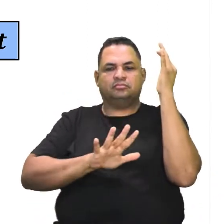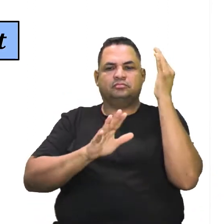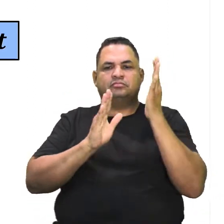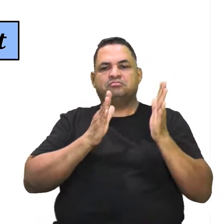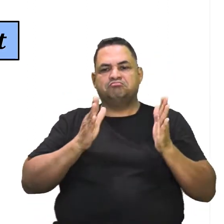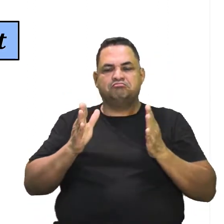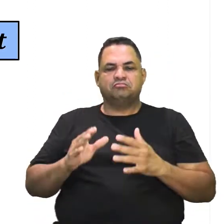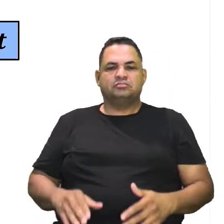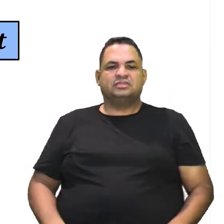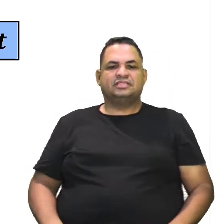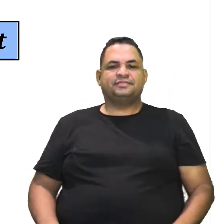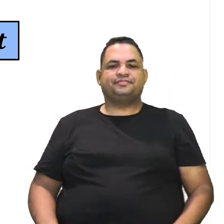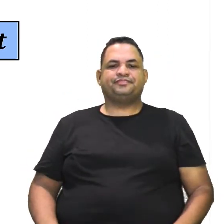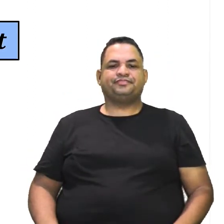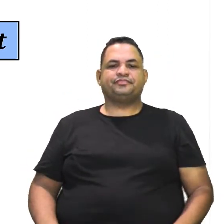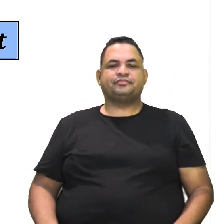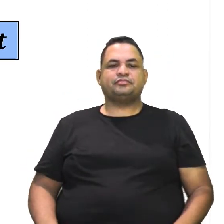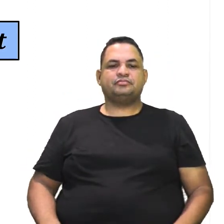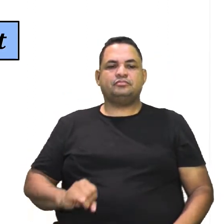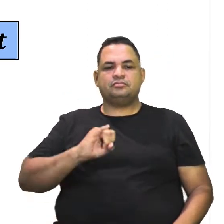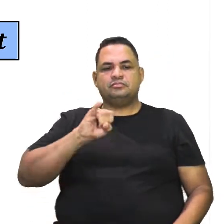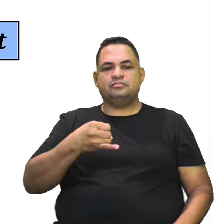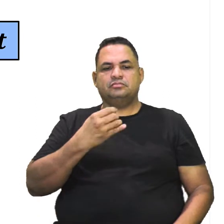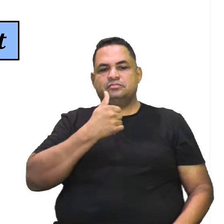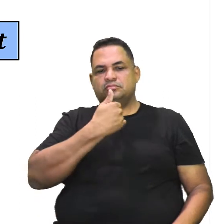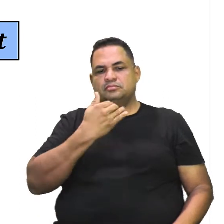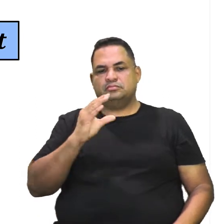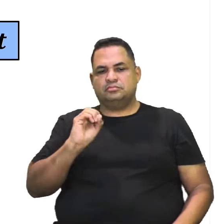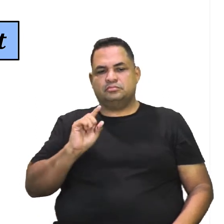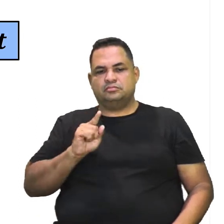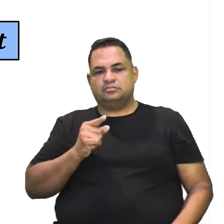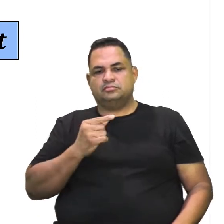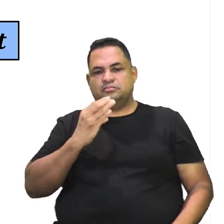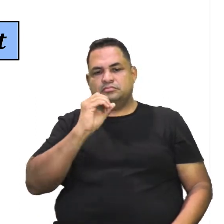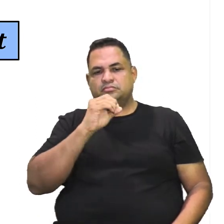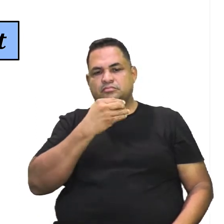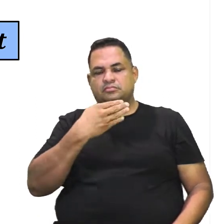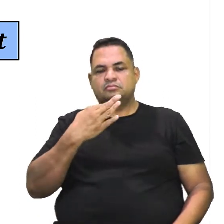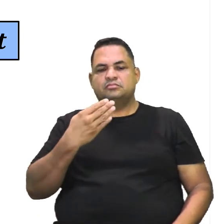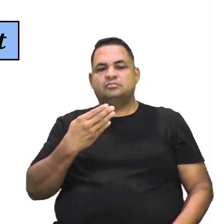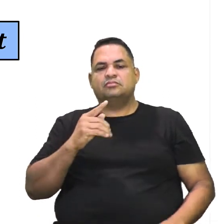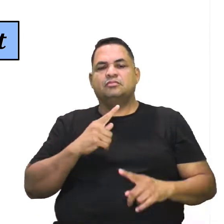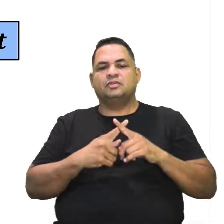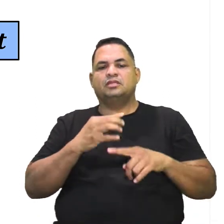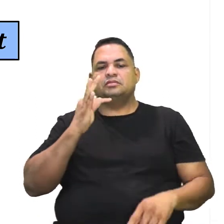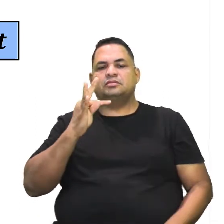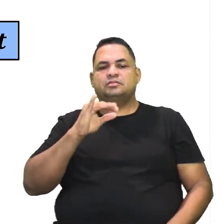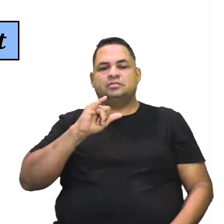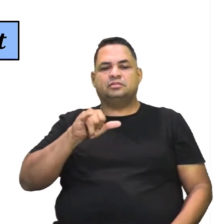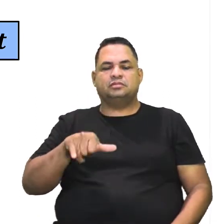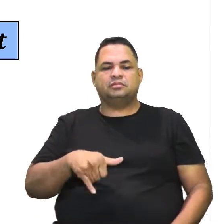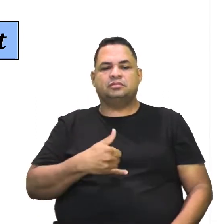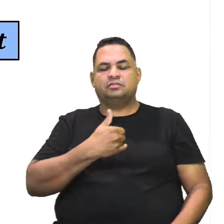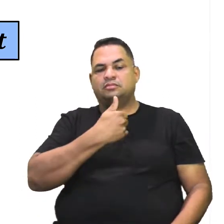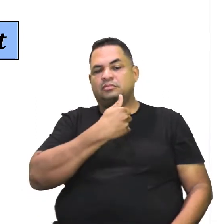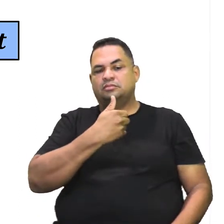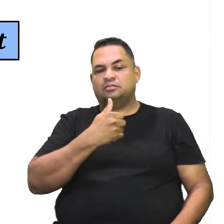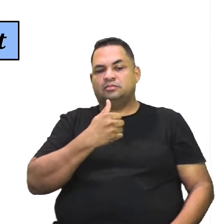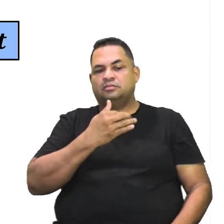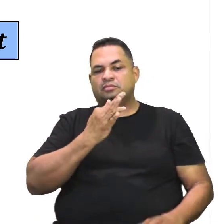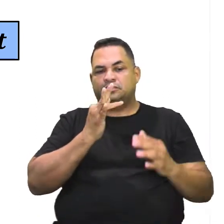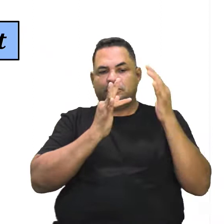do tempo. Isso, certo? lá. Juros é igual a 10 mil vezes 0,4 vezes T. Ou J é